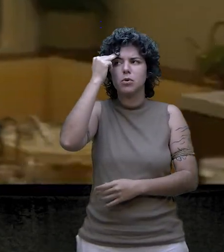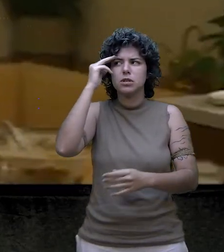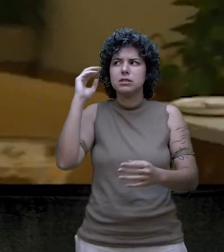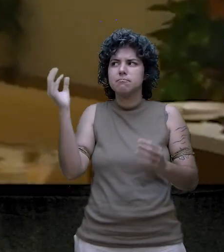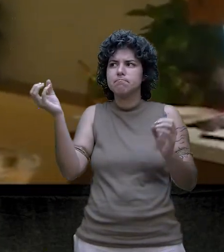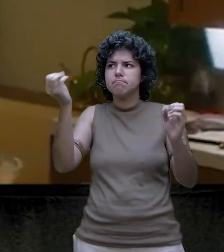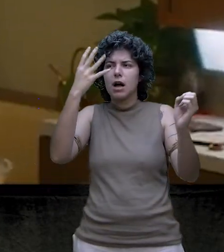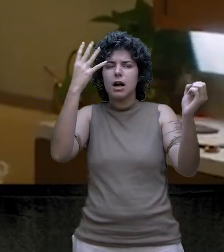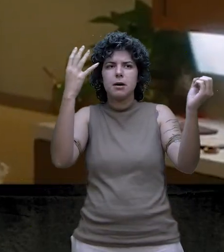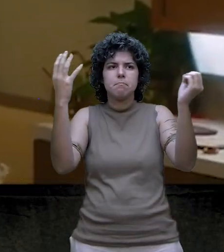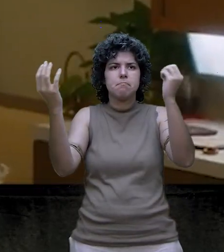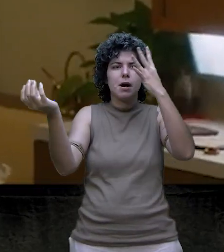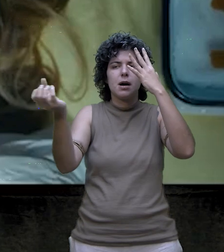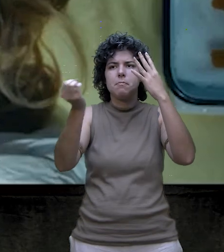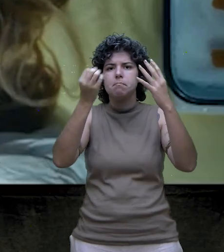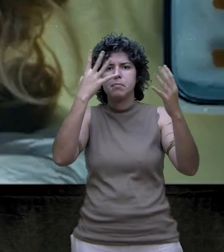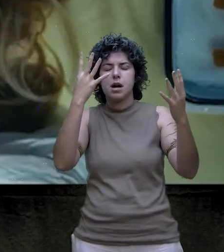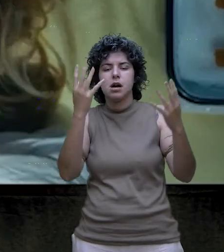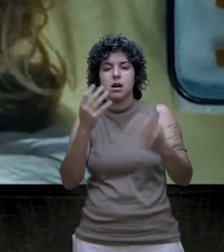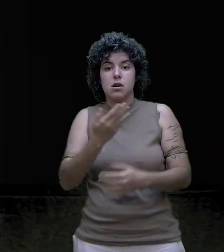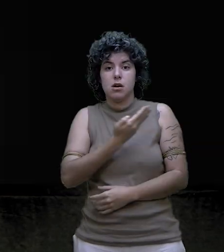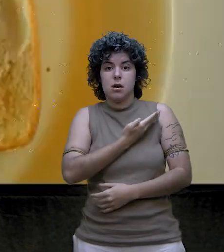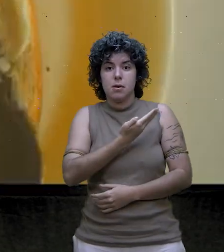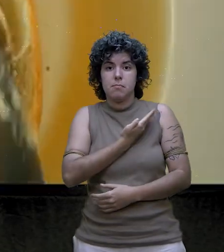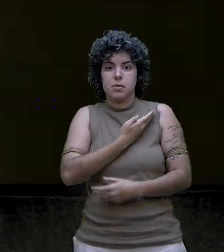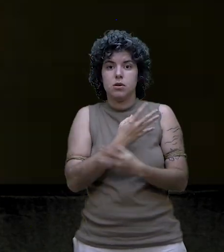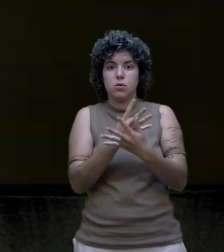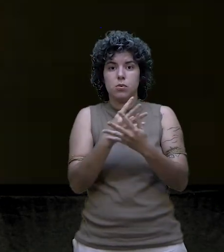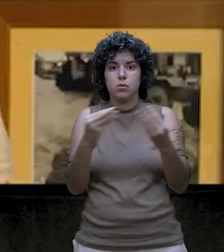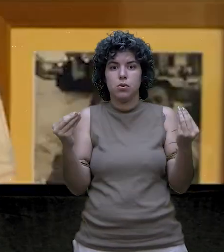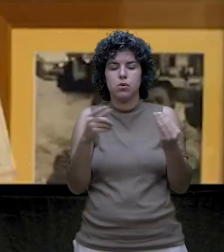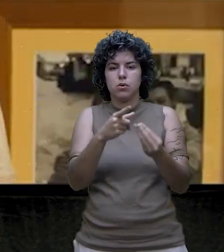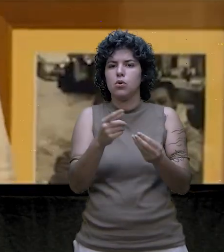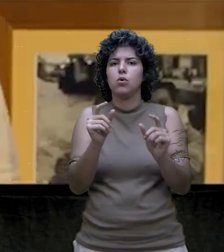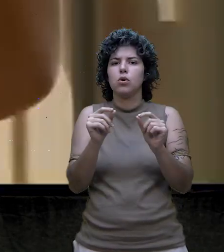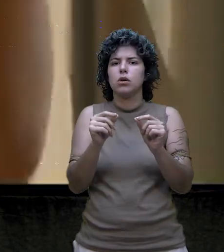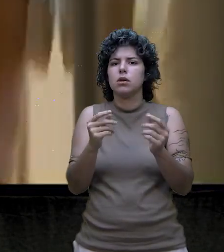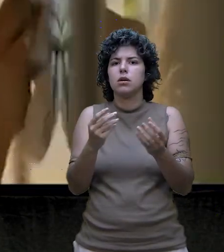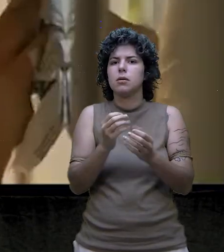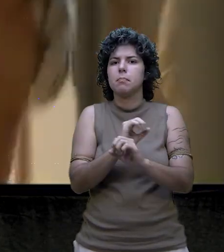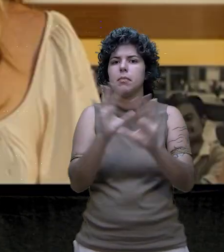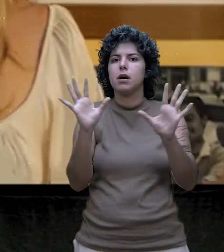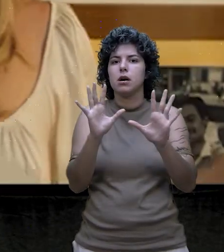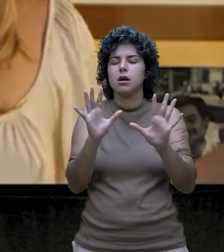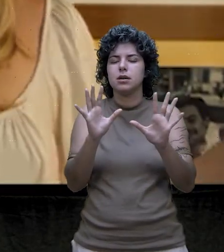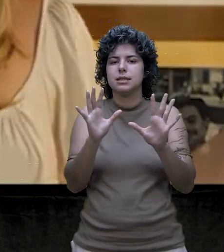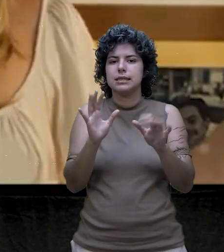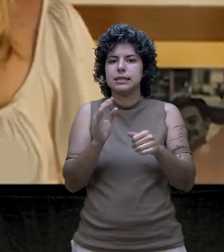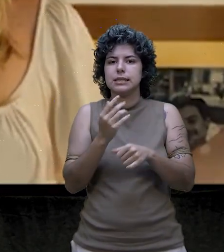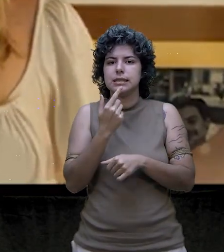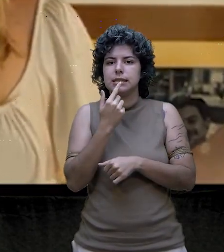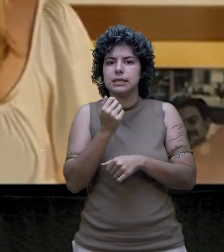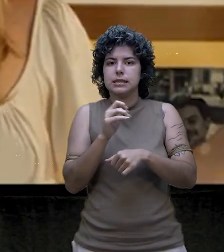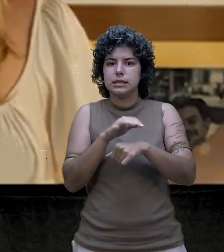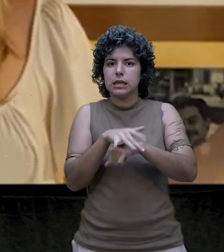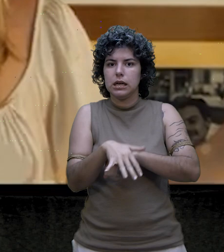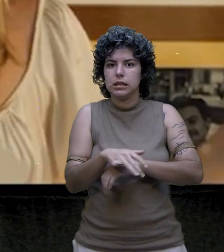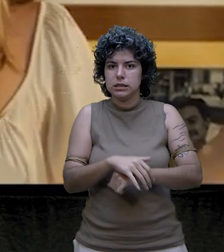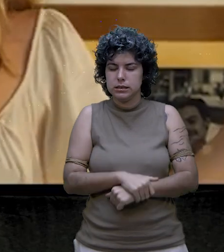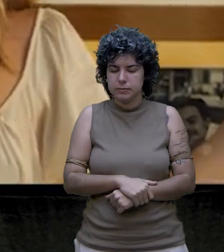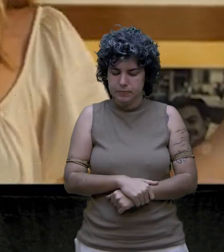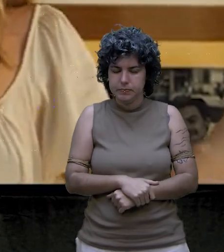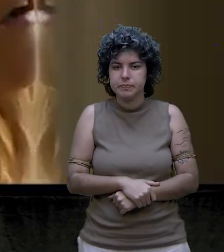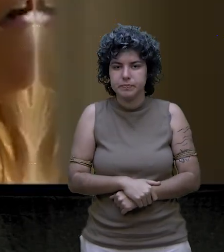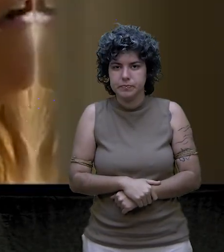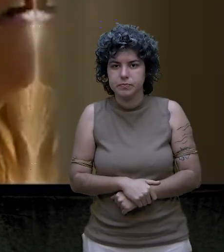a fachada de perfeição racha e o que escorre não é verniz, é sangue. Alegoria da cegueira, quando o